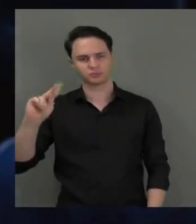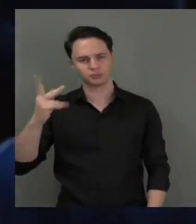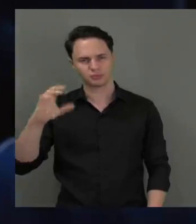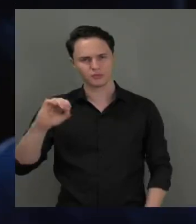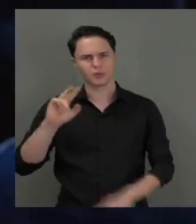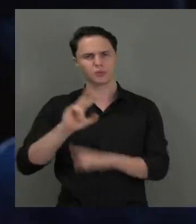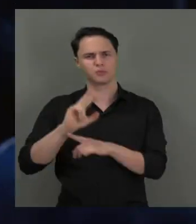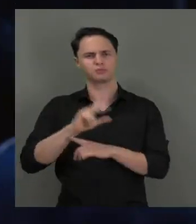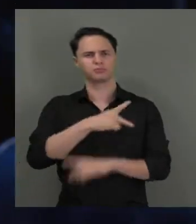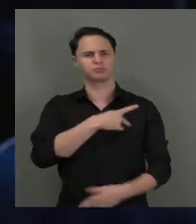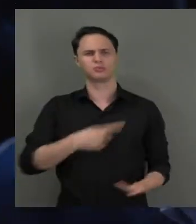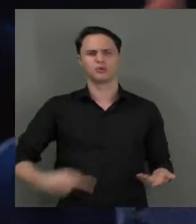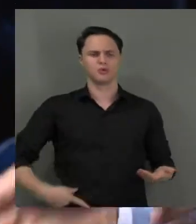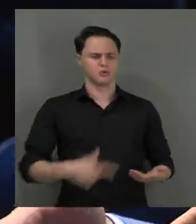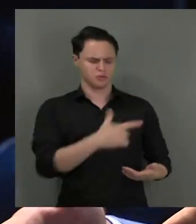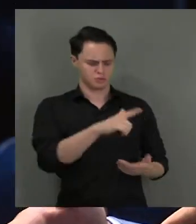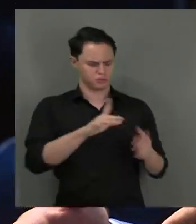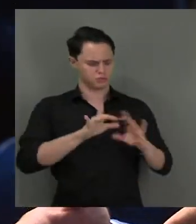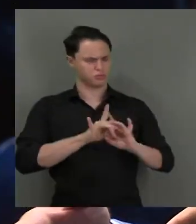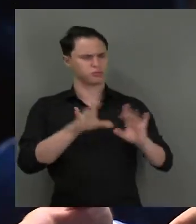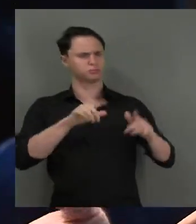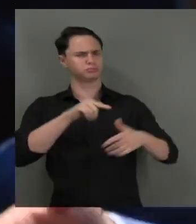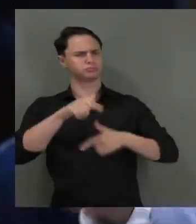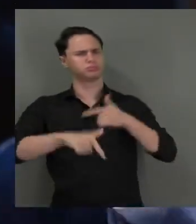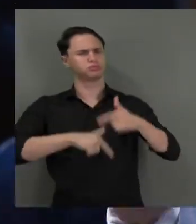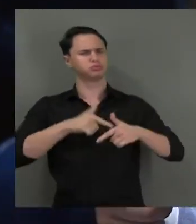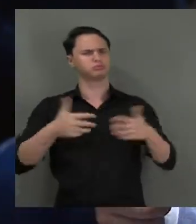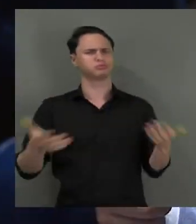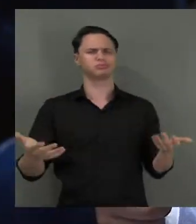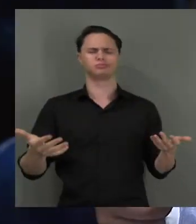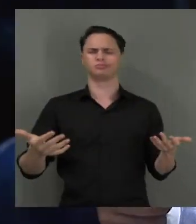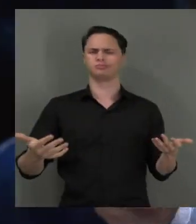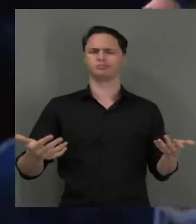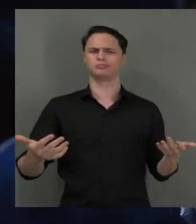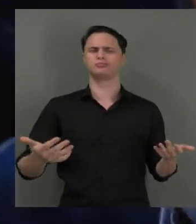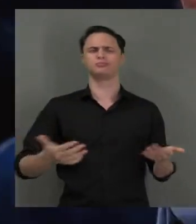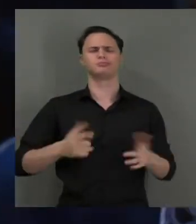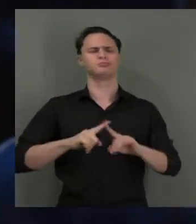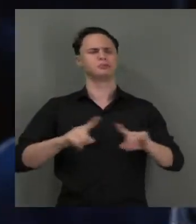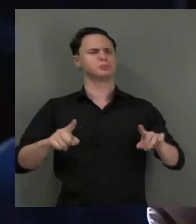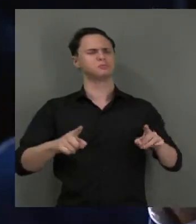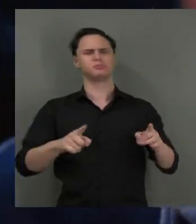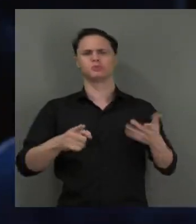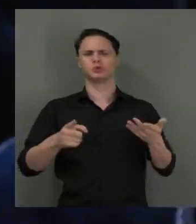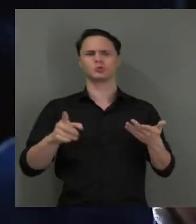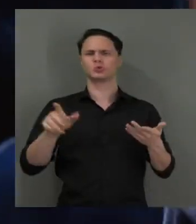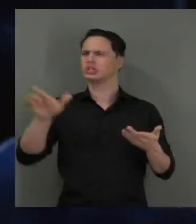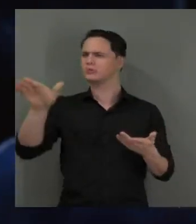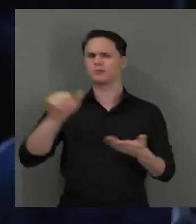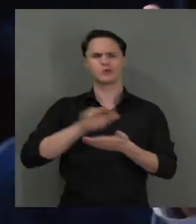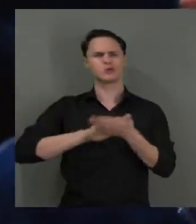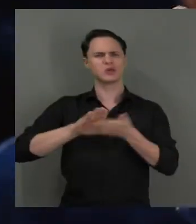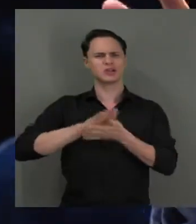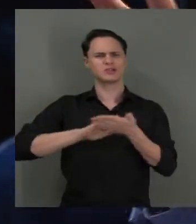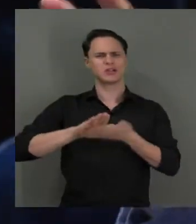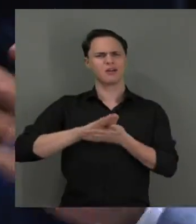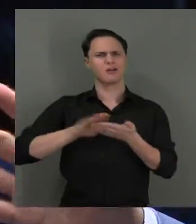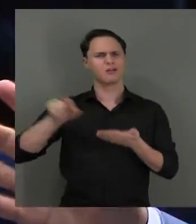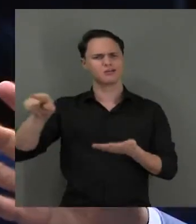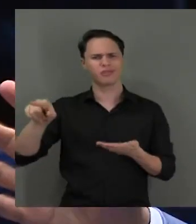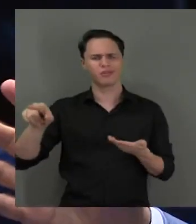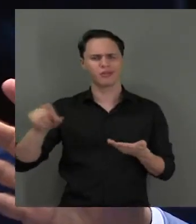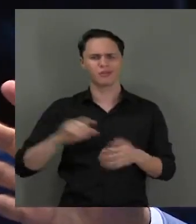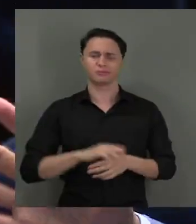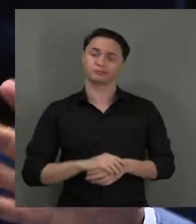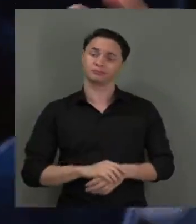outras forças disponíveis para atuar, mas optaram por não usar a força de segurança que tinha